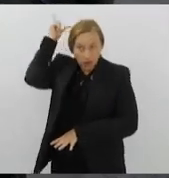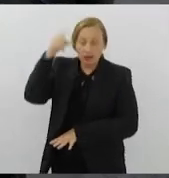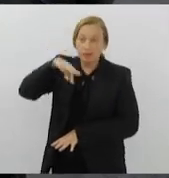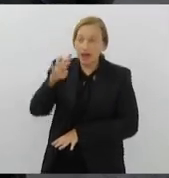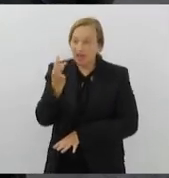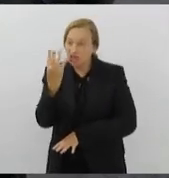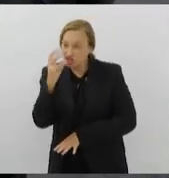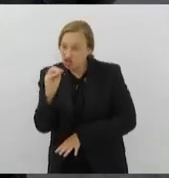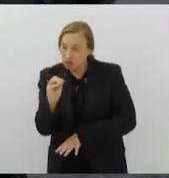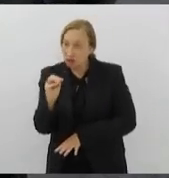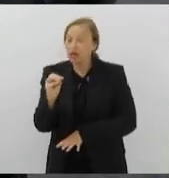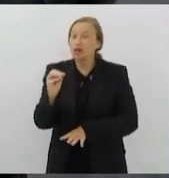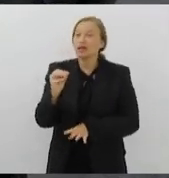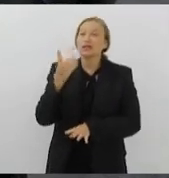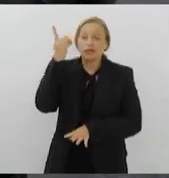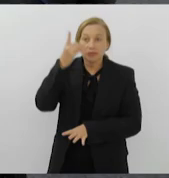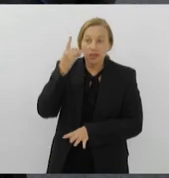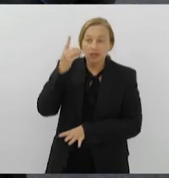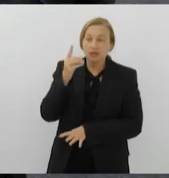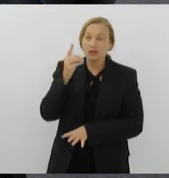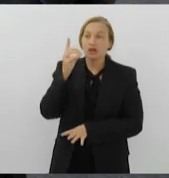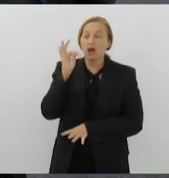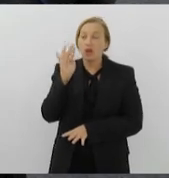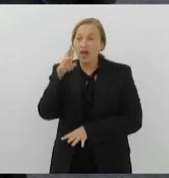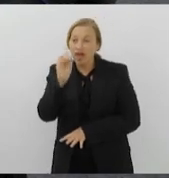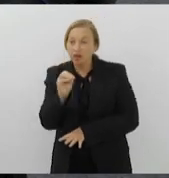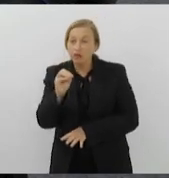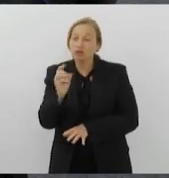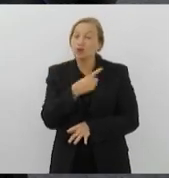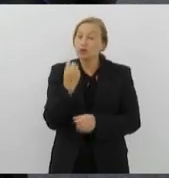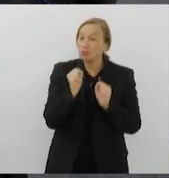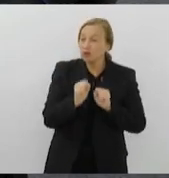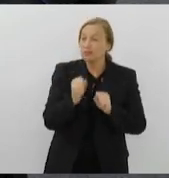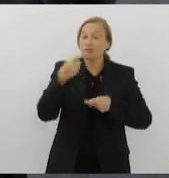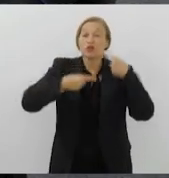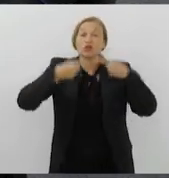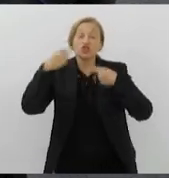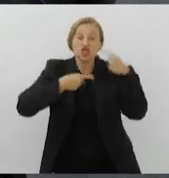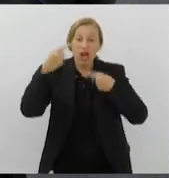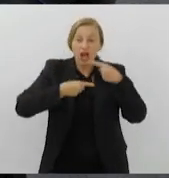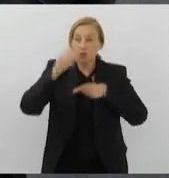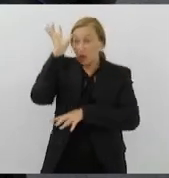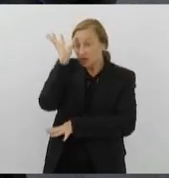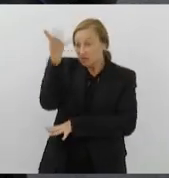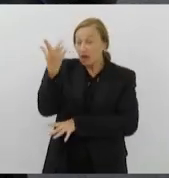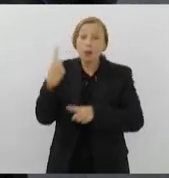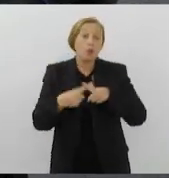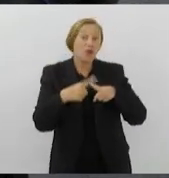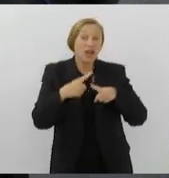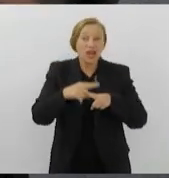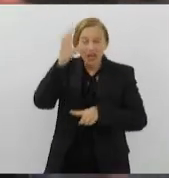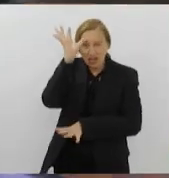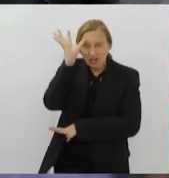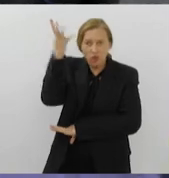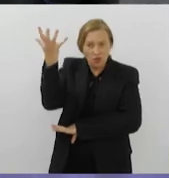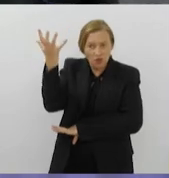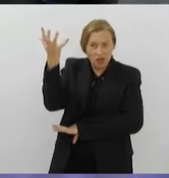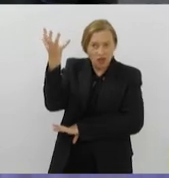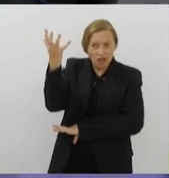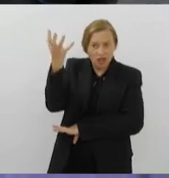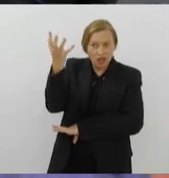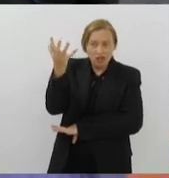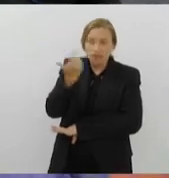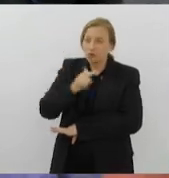deputado Gualberto, para que a gente possa estabelecer um diálogo, dar a solução, porque a solução acaba... A gente não